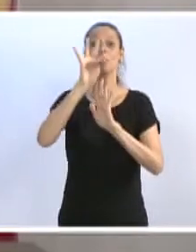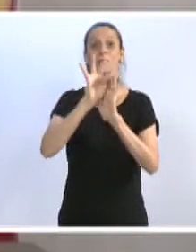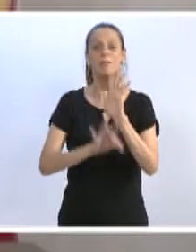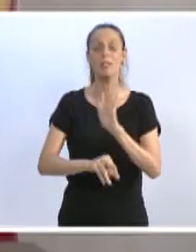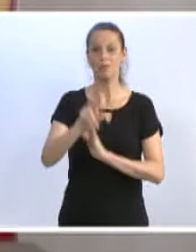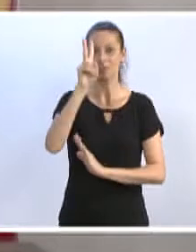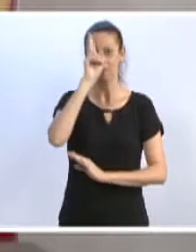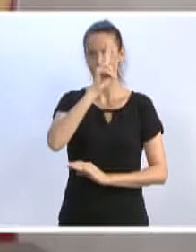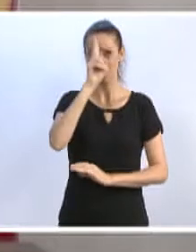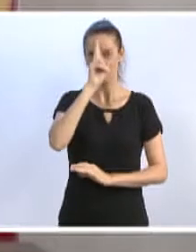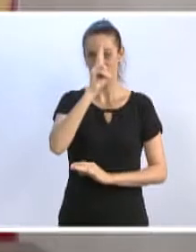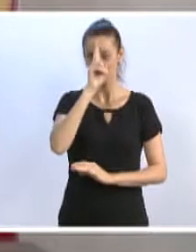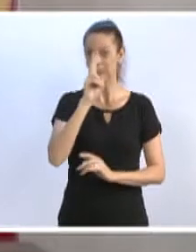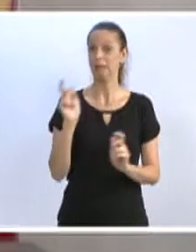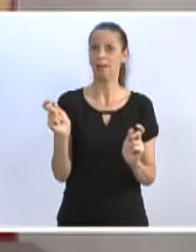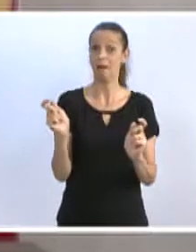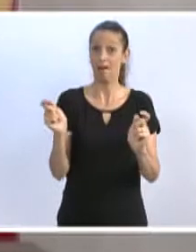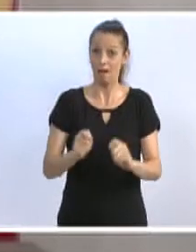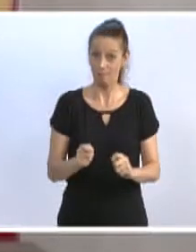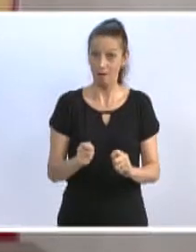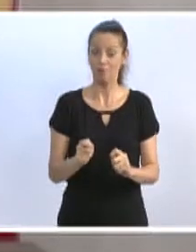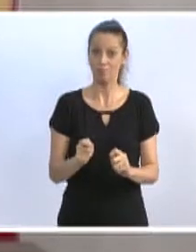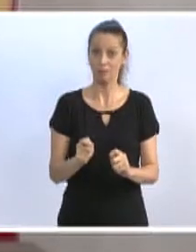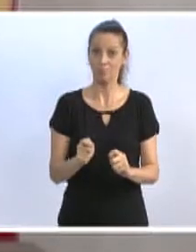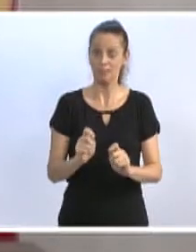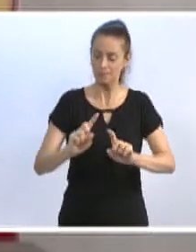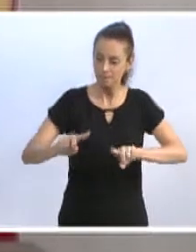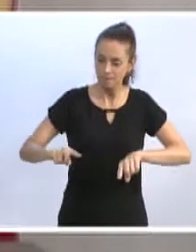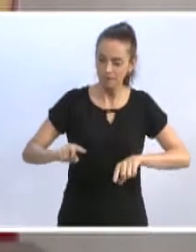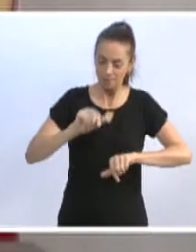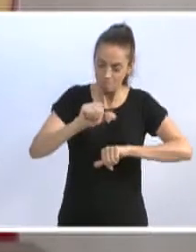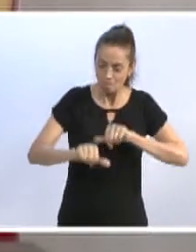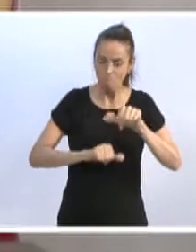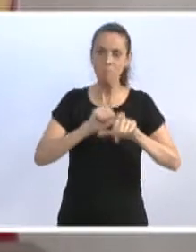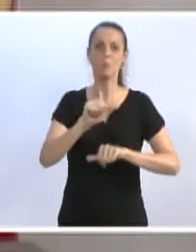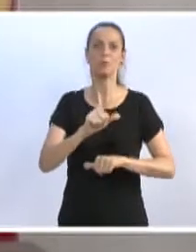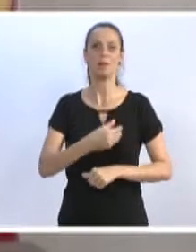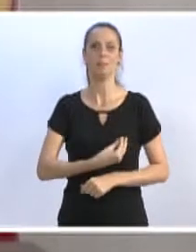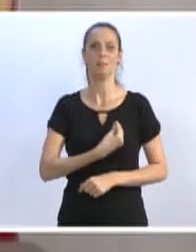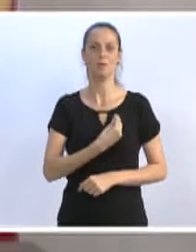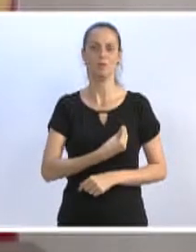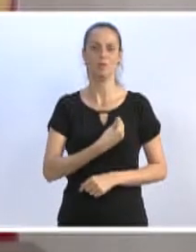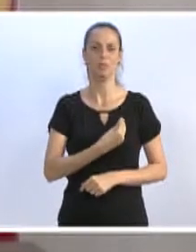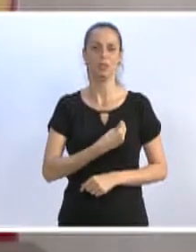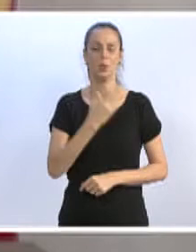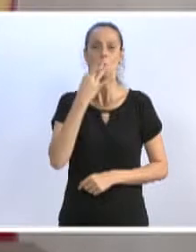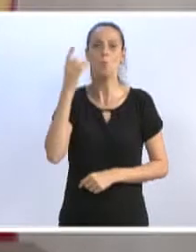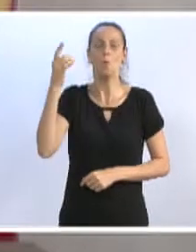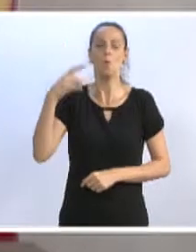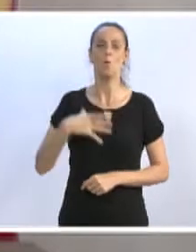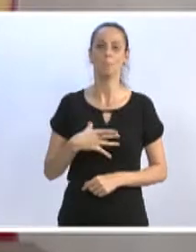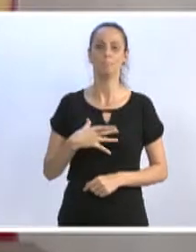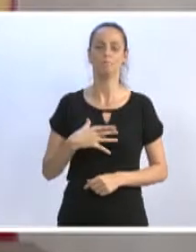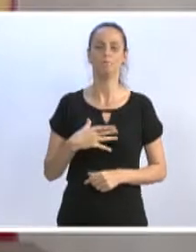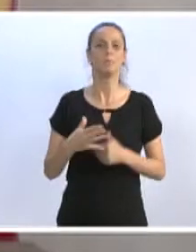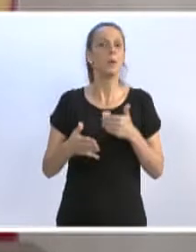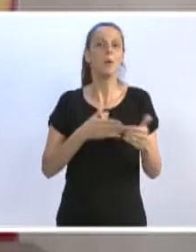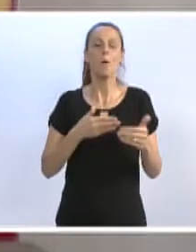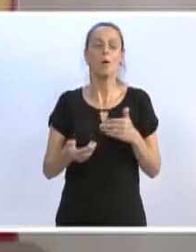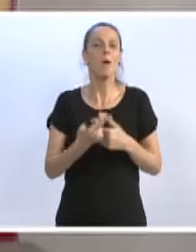histórico que é capaz de provocar em nós uma mudança muito maior do que